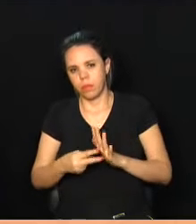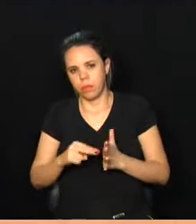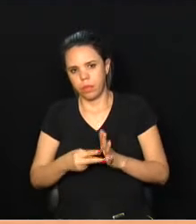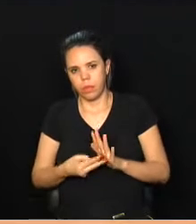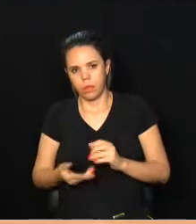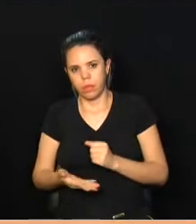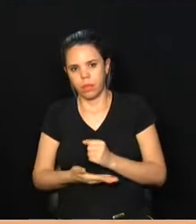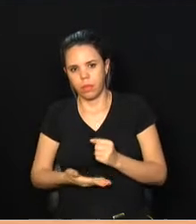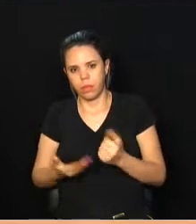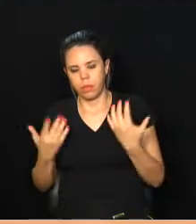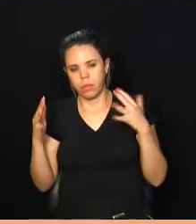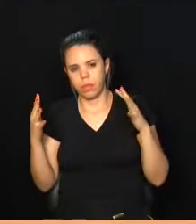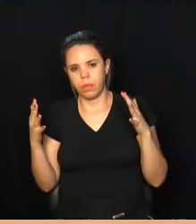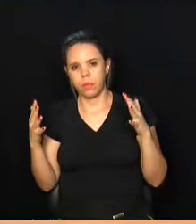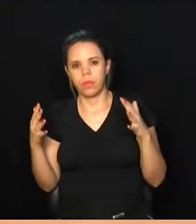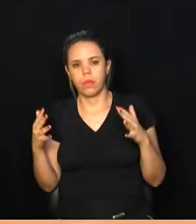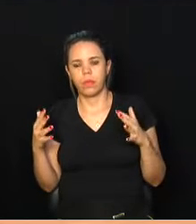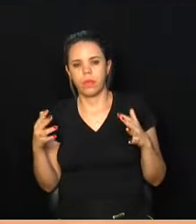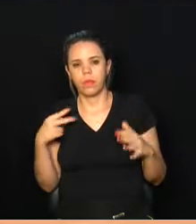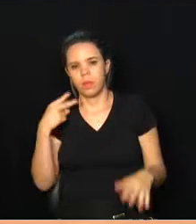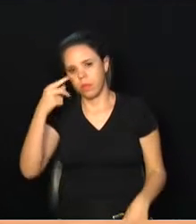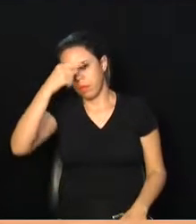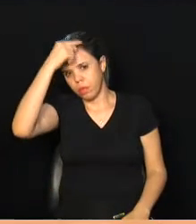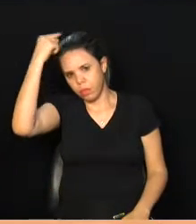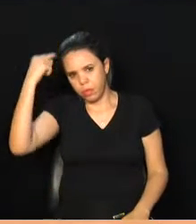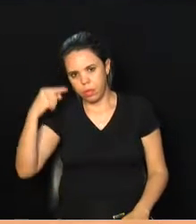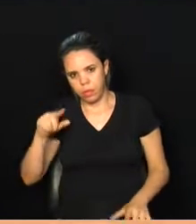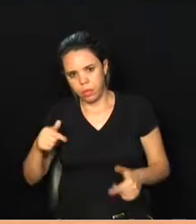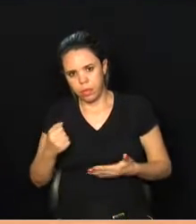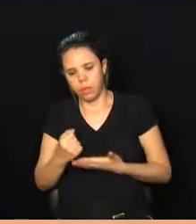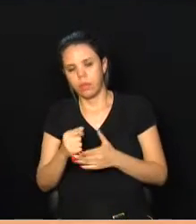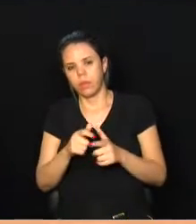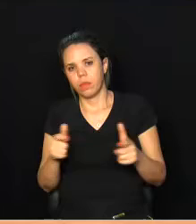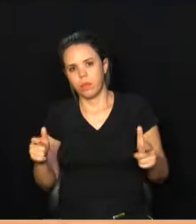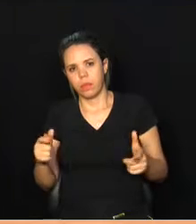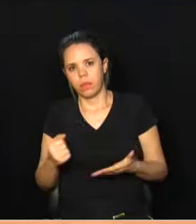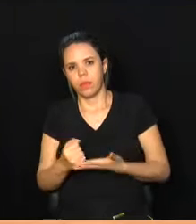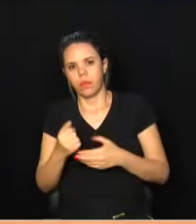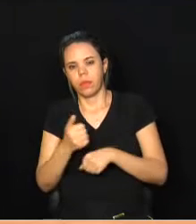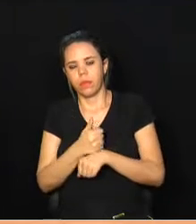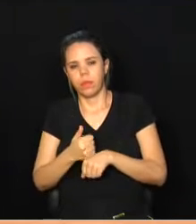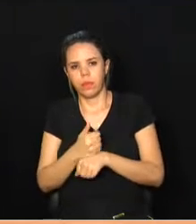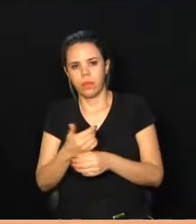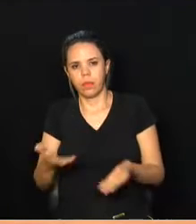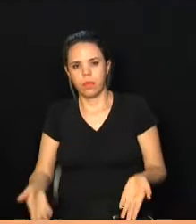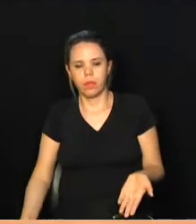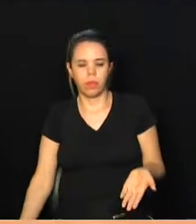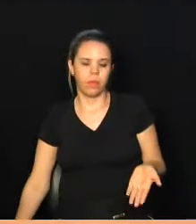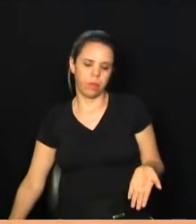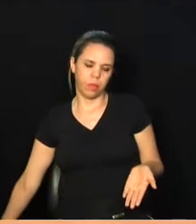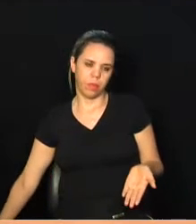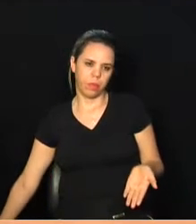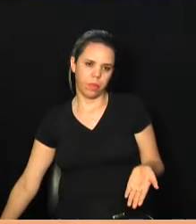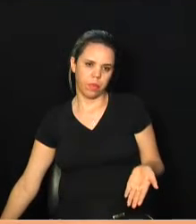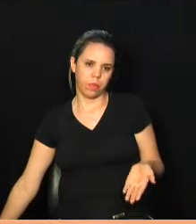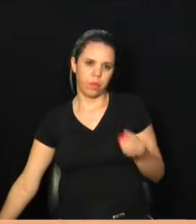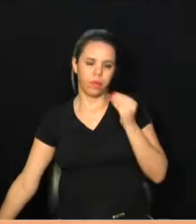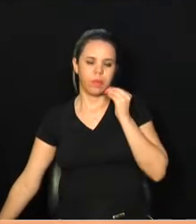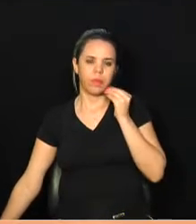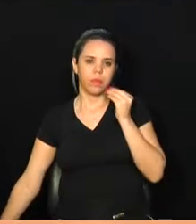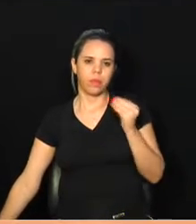E quero parabenizar mesmo o Paulo por essa ajuda imensa que ele está dando para a gente aqui. Essa abertura